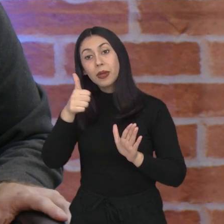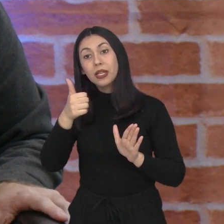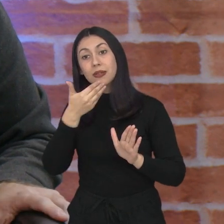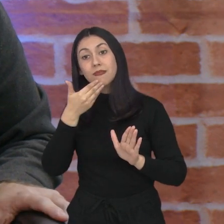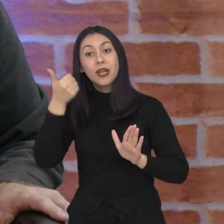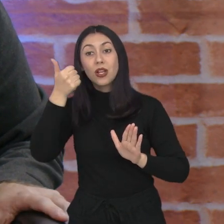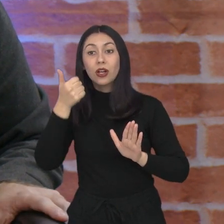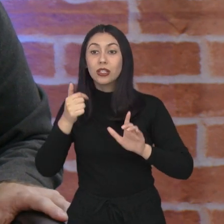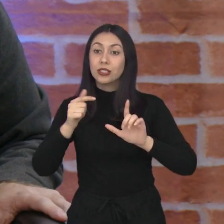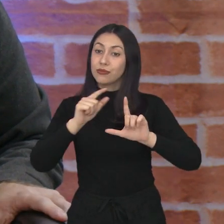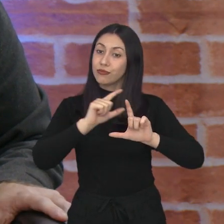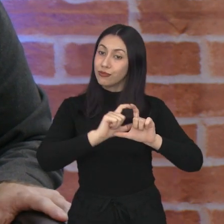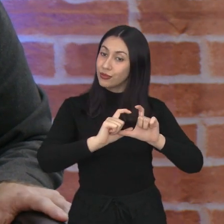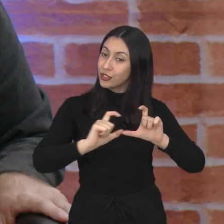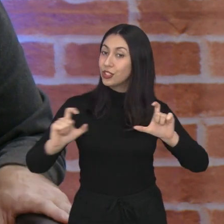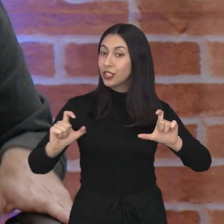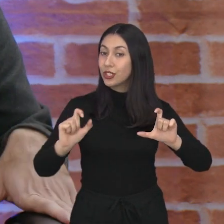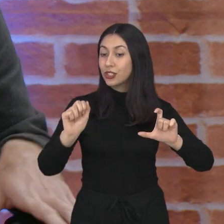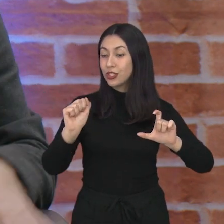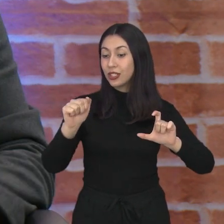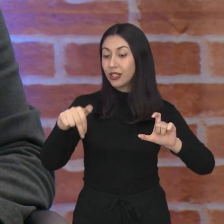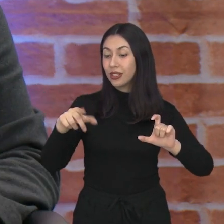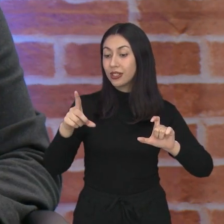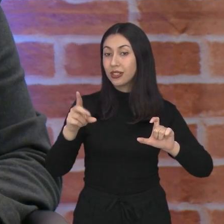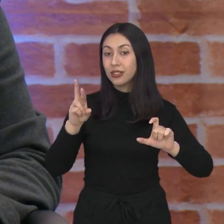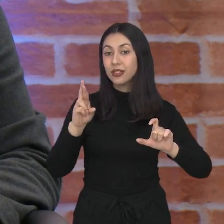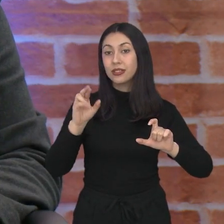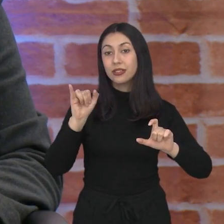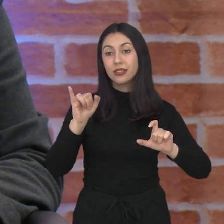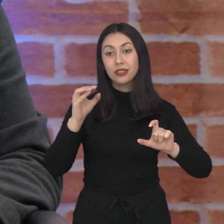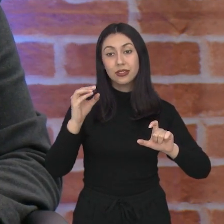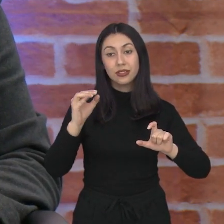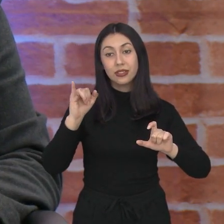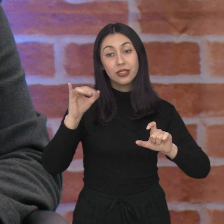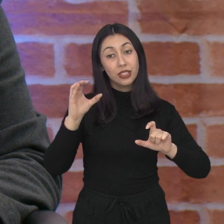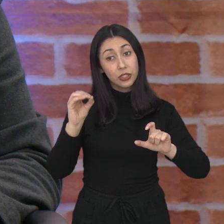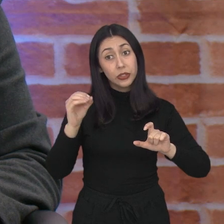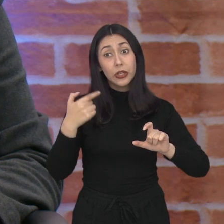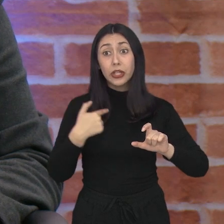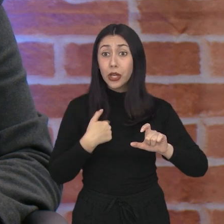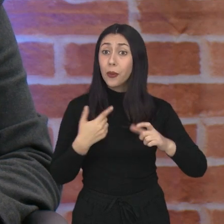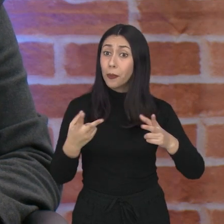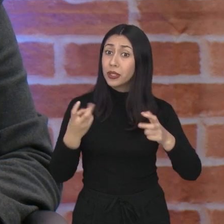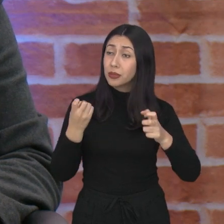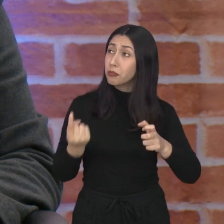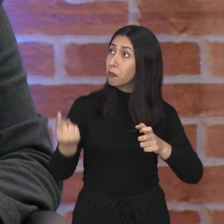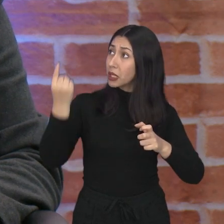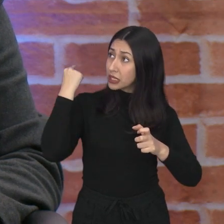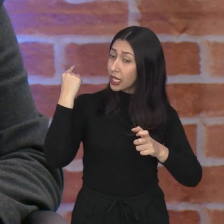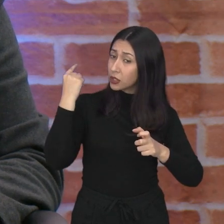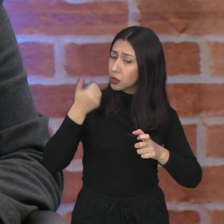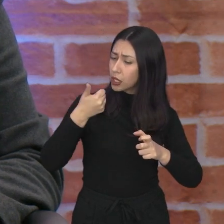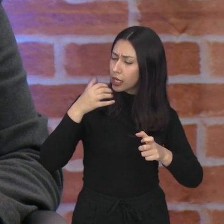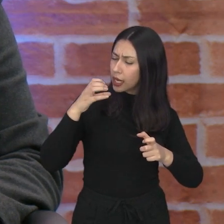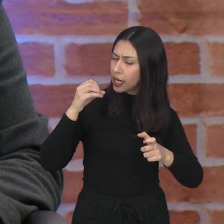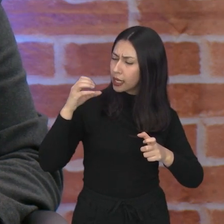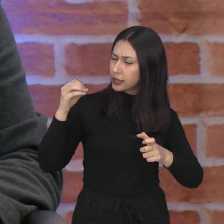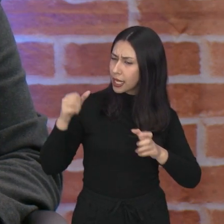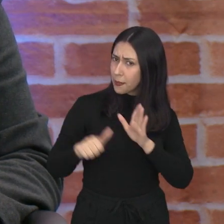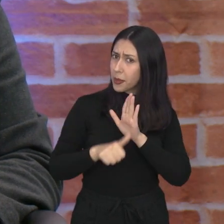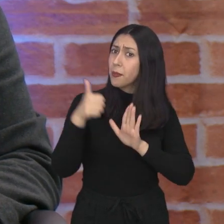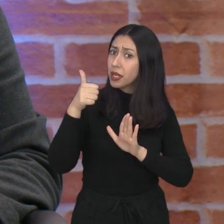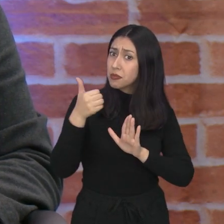Souza, que eu achava à época, e hoje eu vejo que com razão, que as minhas primeiras 100 tirinhas eram as minhas melhores, porque